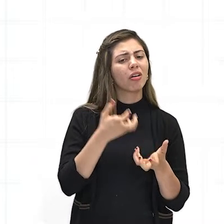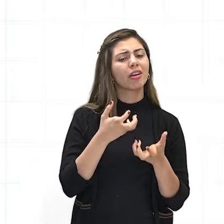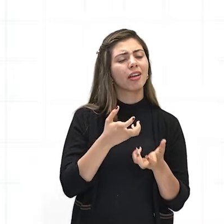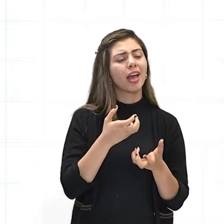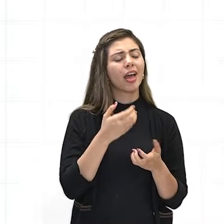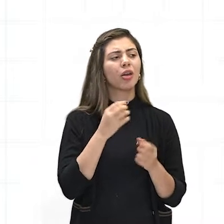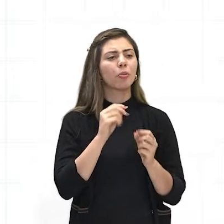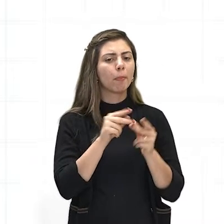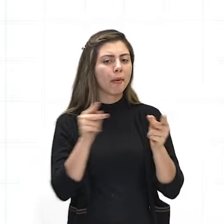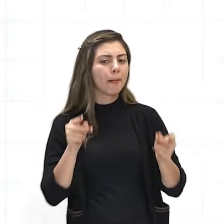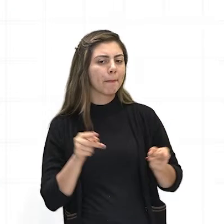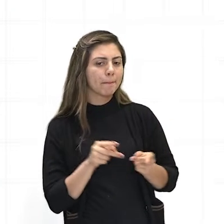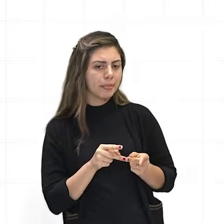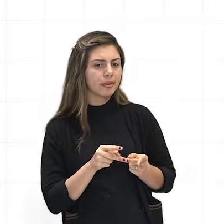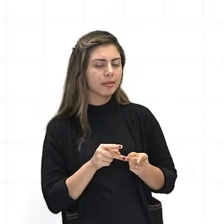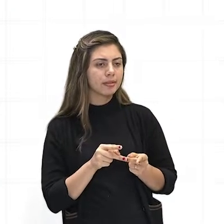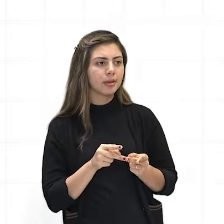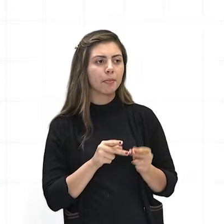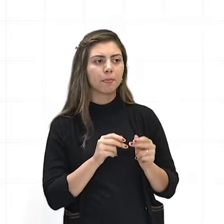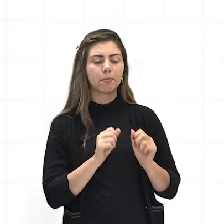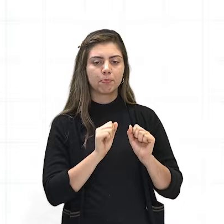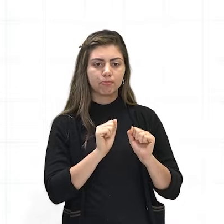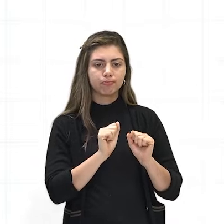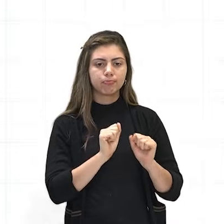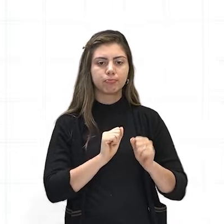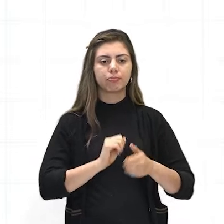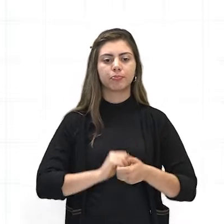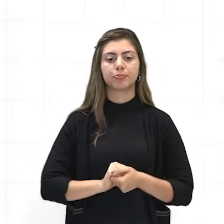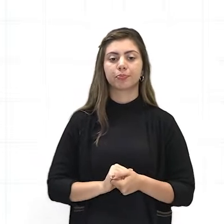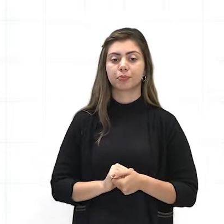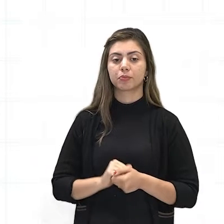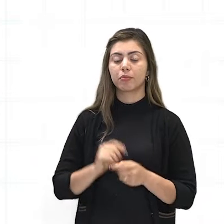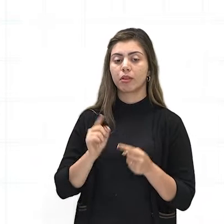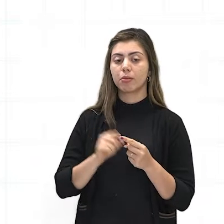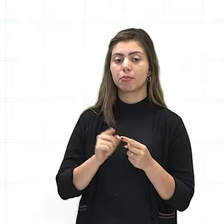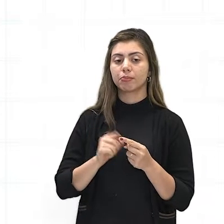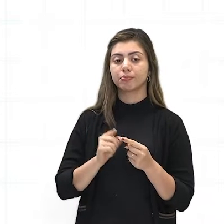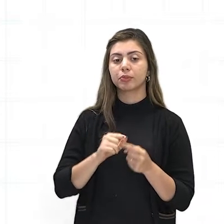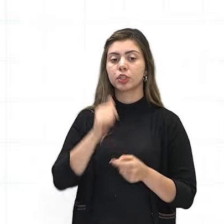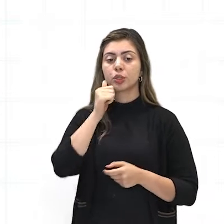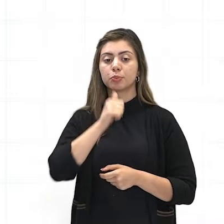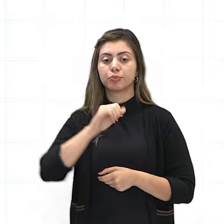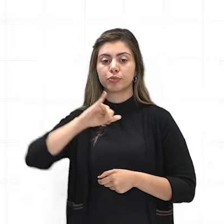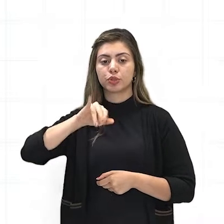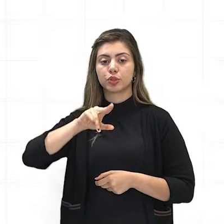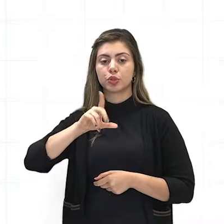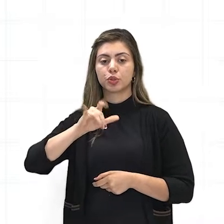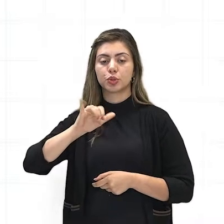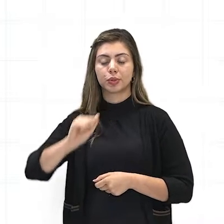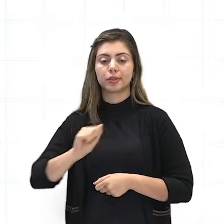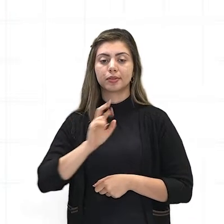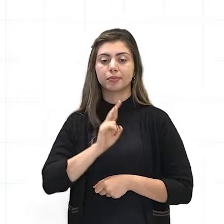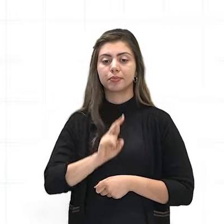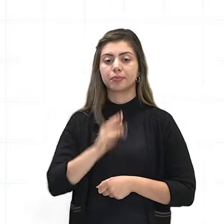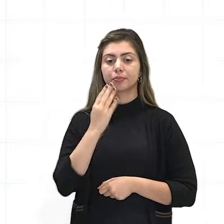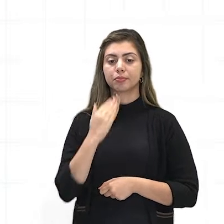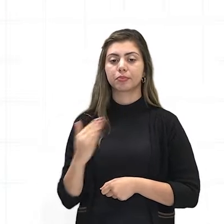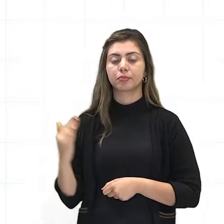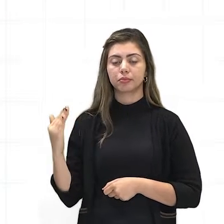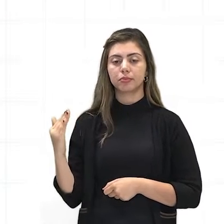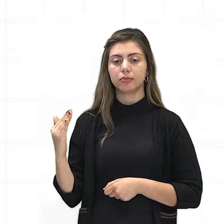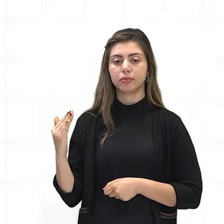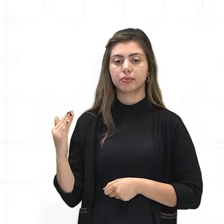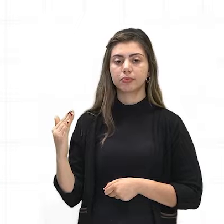uma pizza de pepperoni? Aí, continuando. A Júlia vai dizer assim, can I have some salad, please? Eu